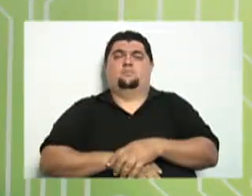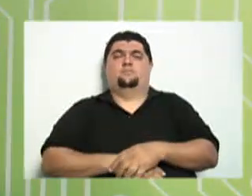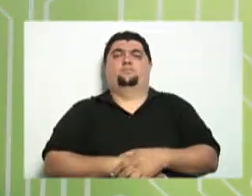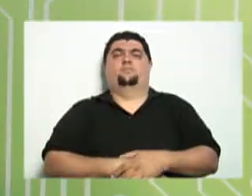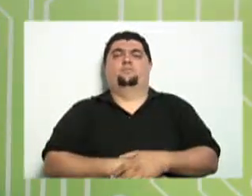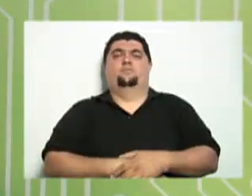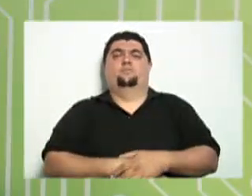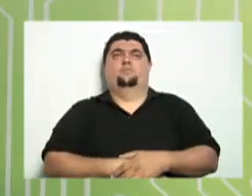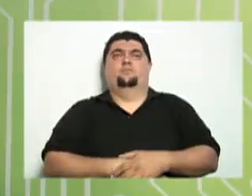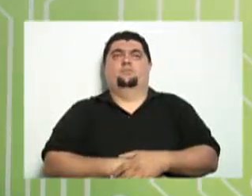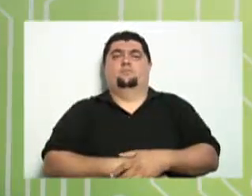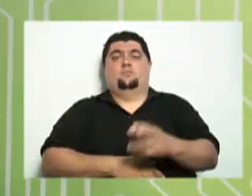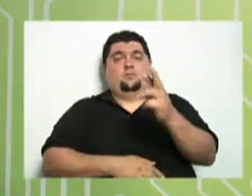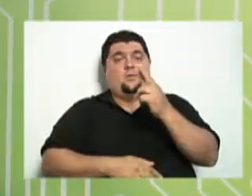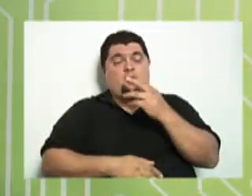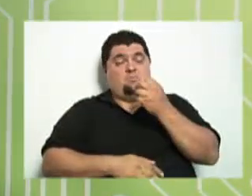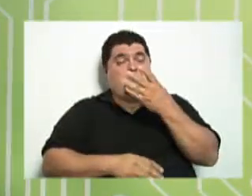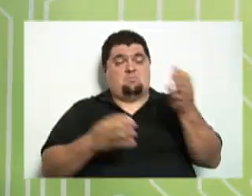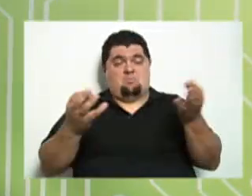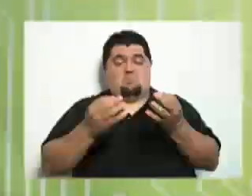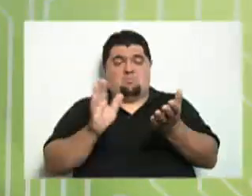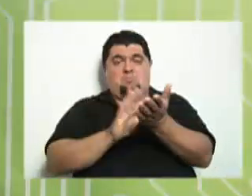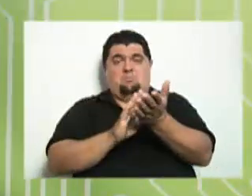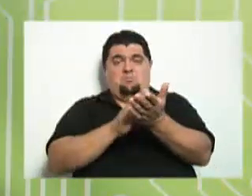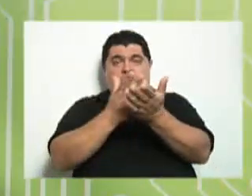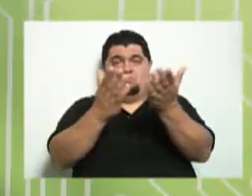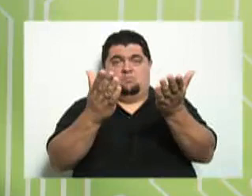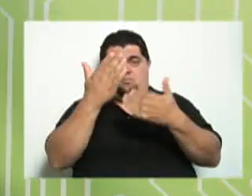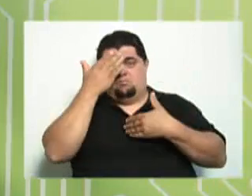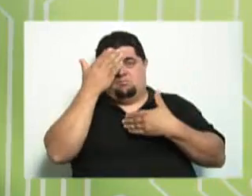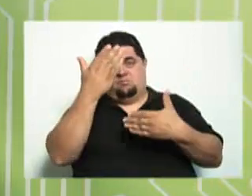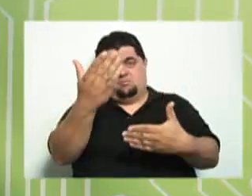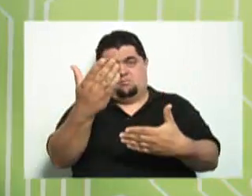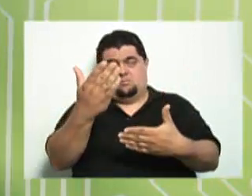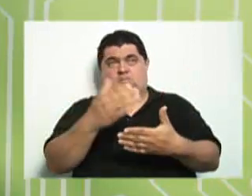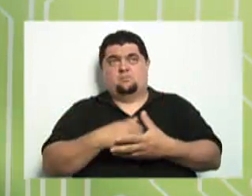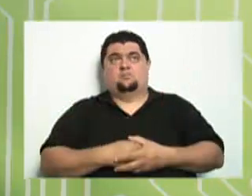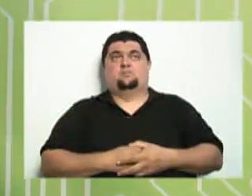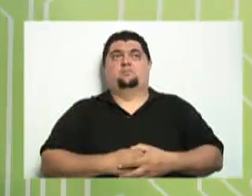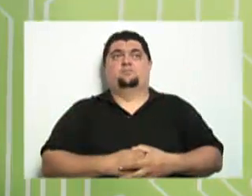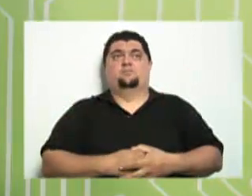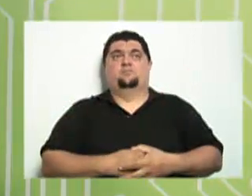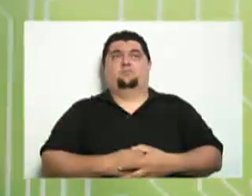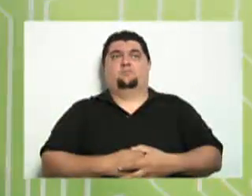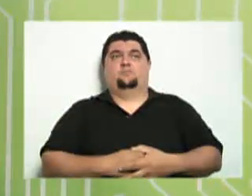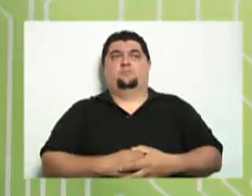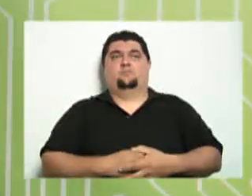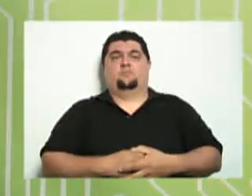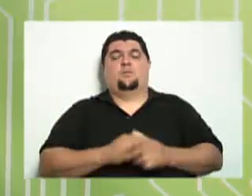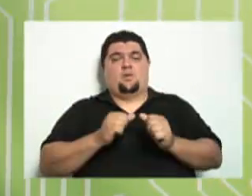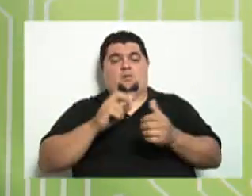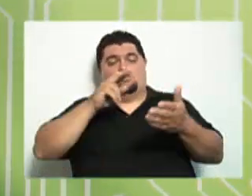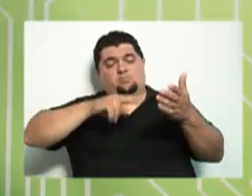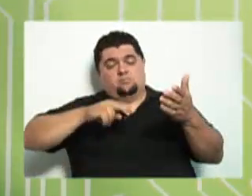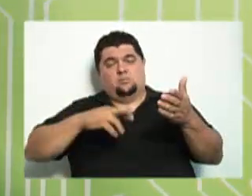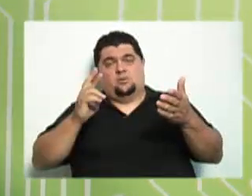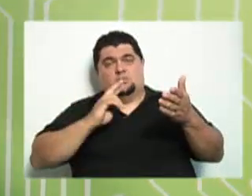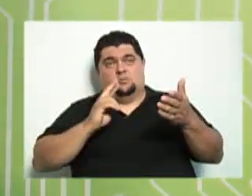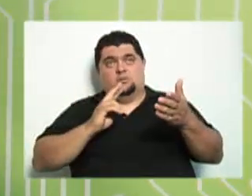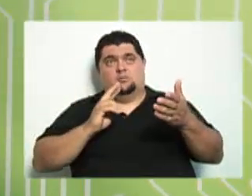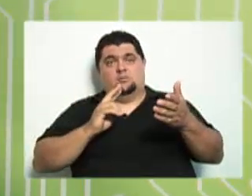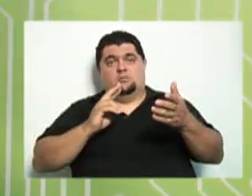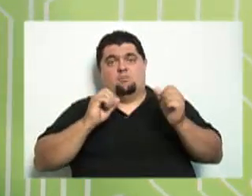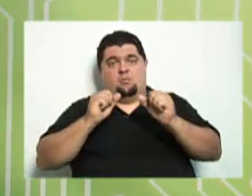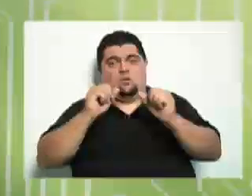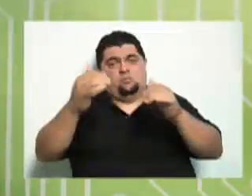crescimento. Ótima resposta, aluno Cristiano, de Alta Floresta, obrigado pela sua participação. Podemos ler mais respostas também, né, professor? Estamos